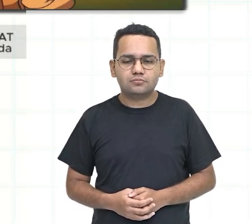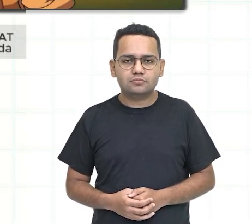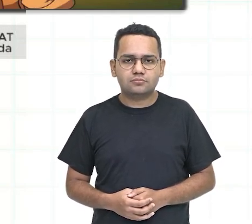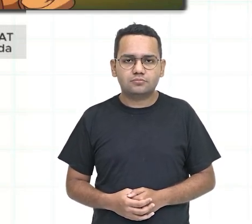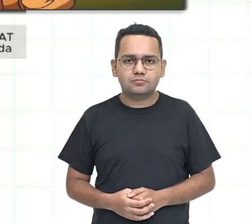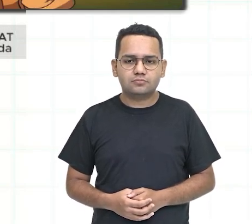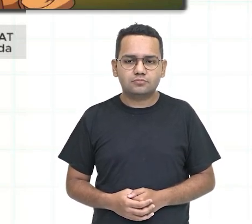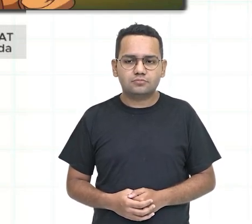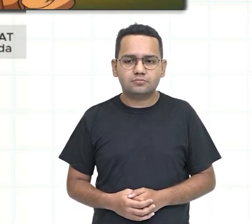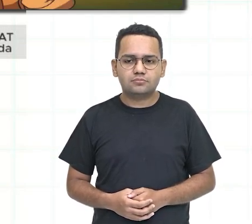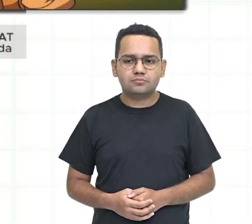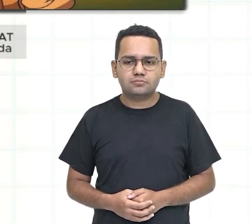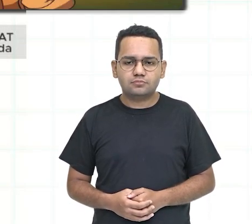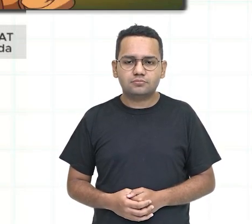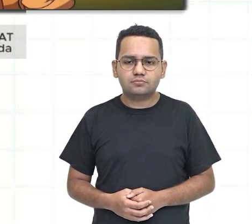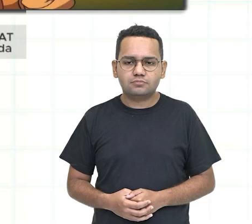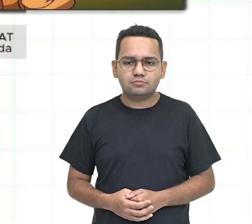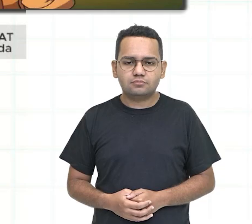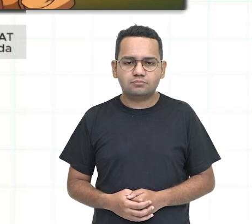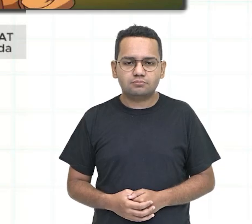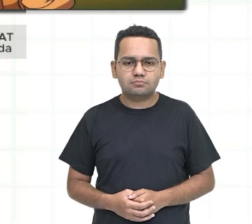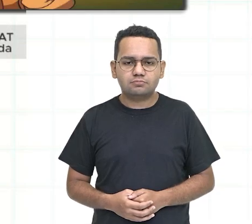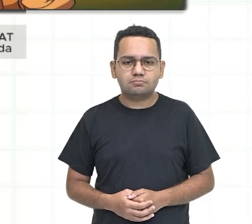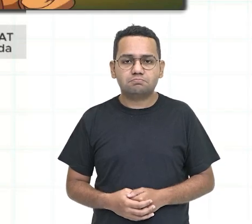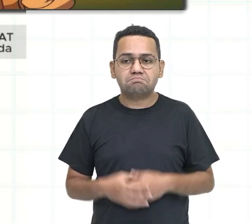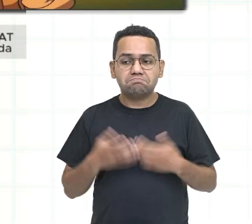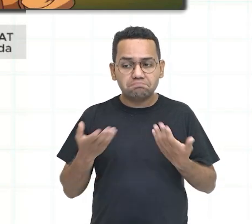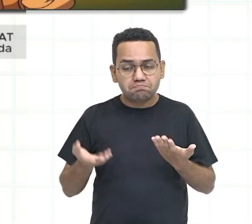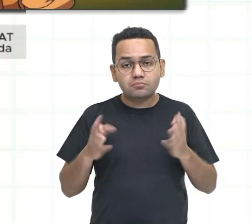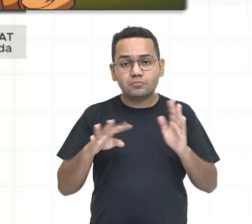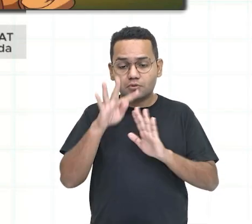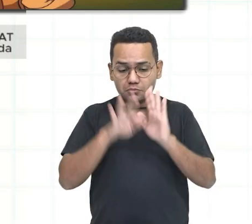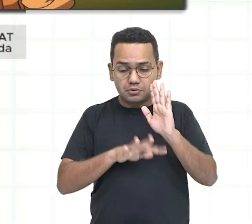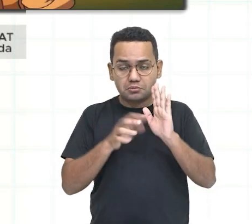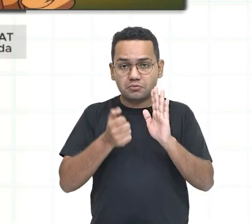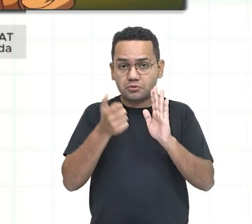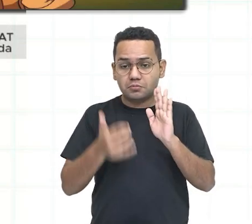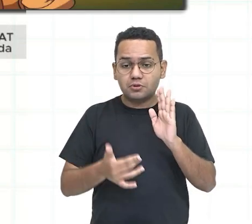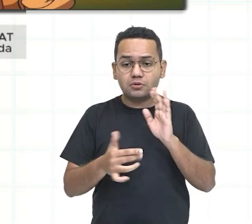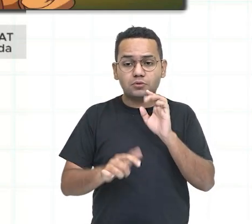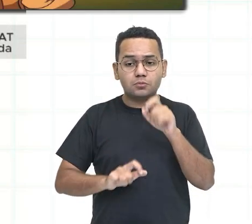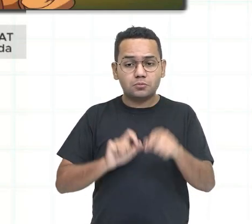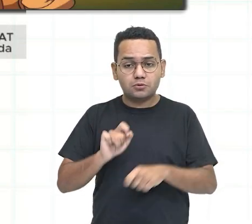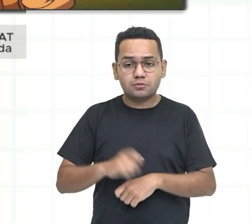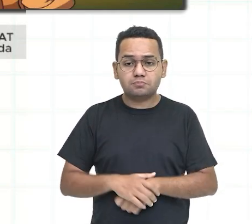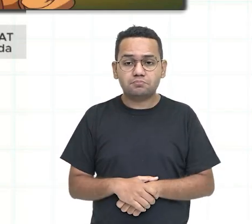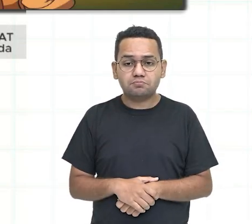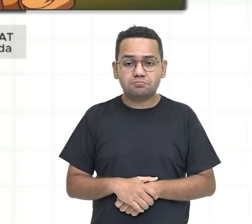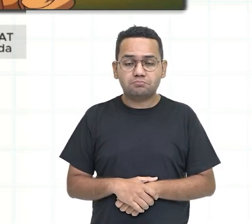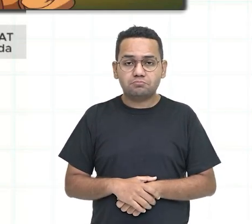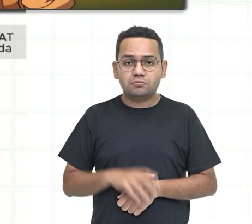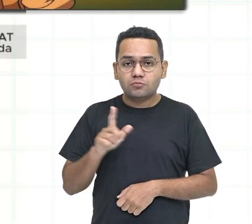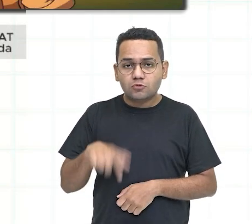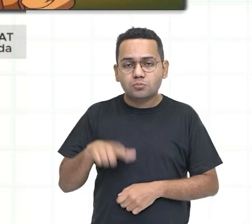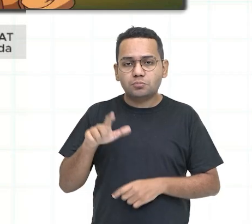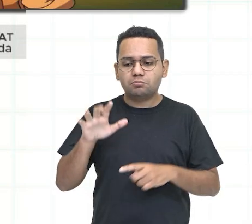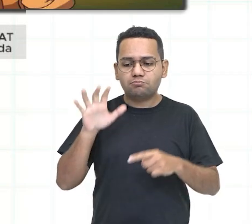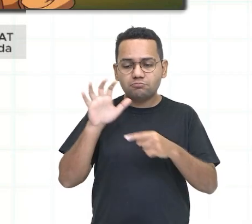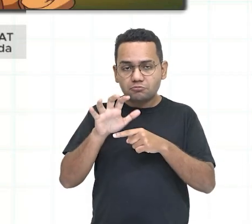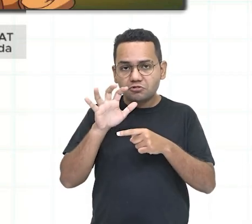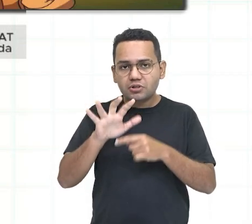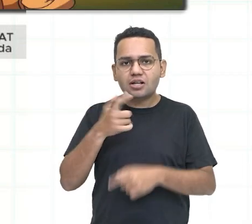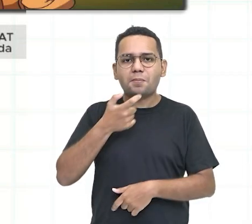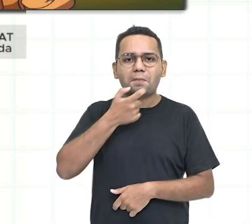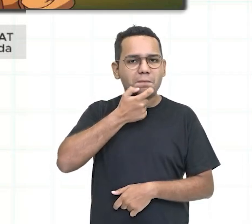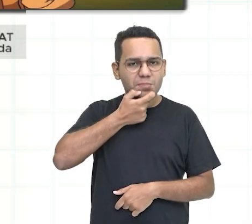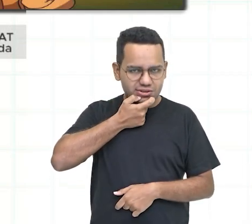Então, temos aqui, vamos continuar falando, né, sobre o British, sei a influência britânica, e eu vou marcar